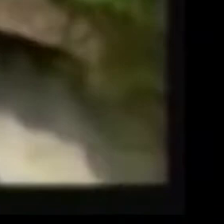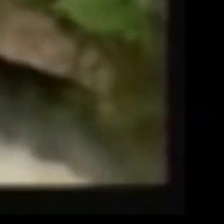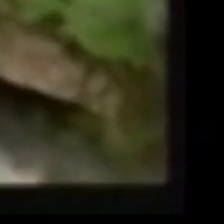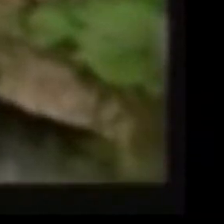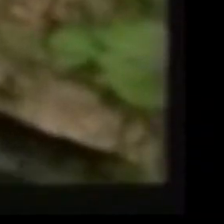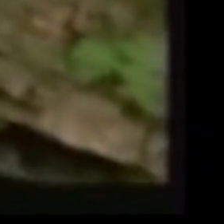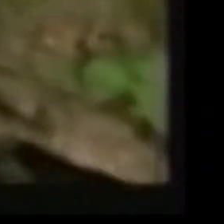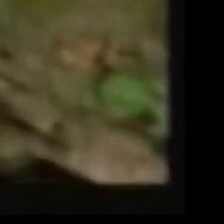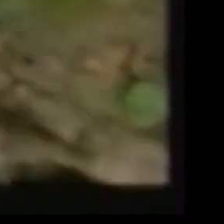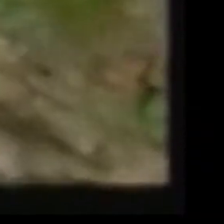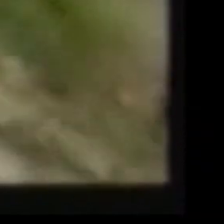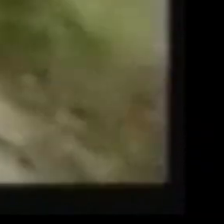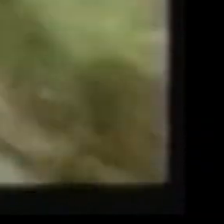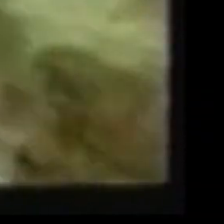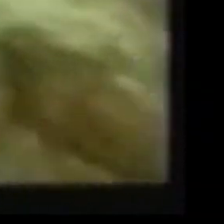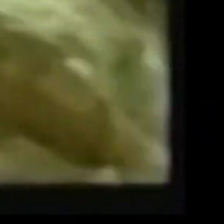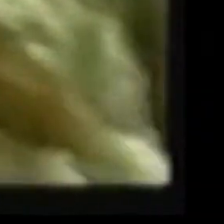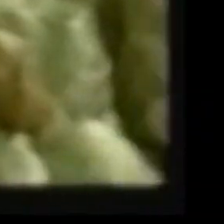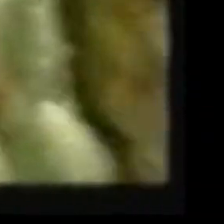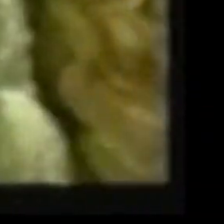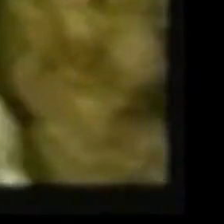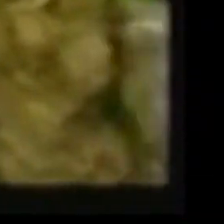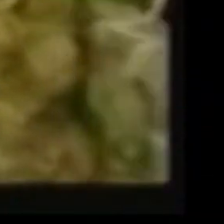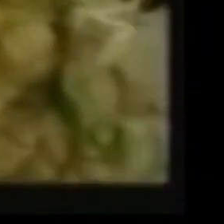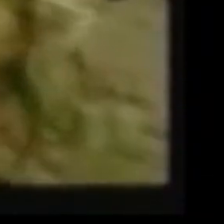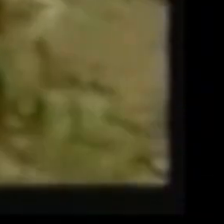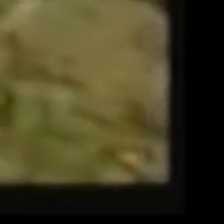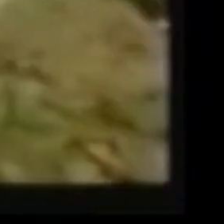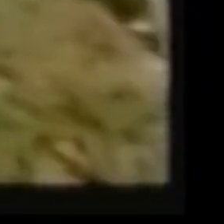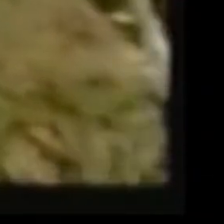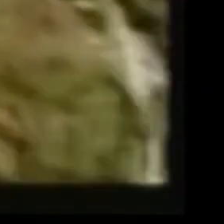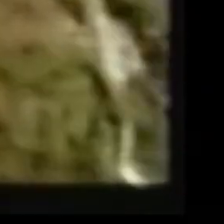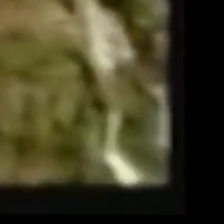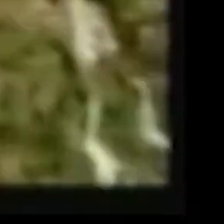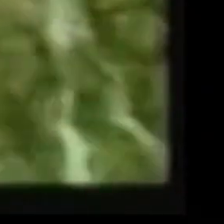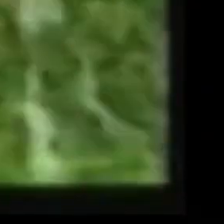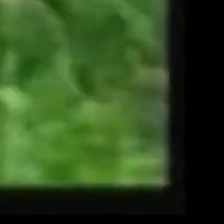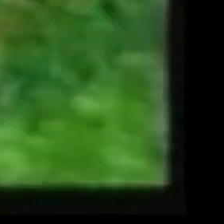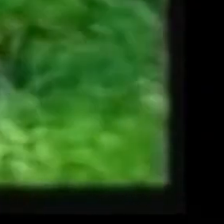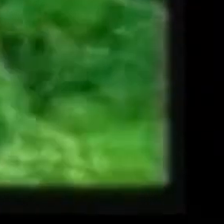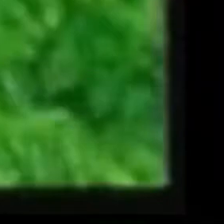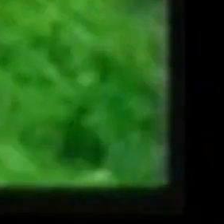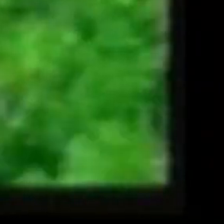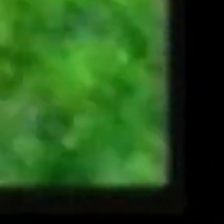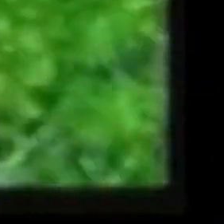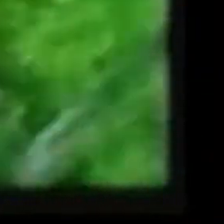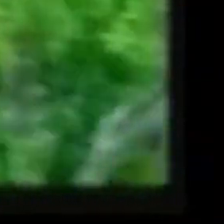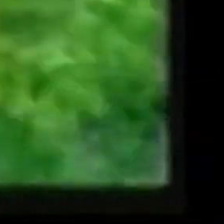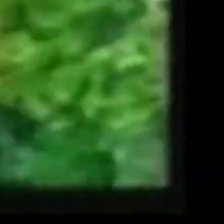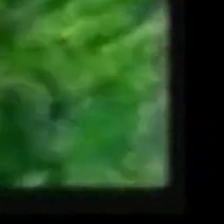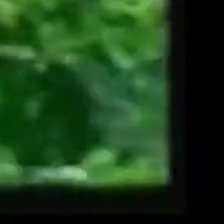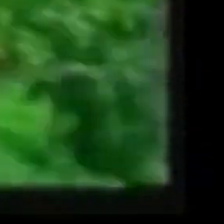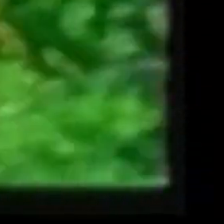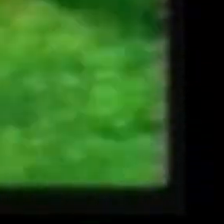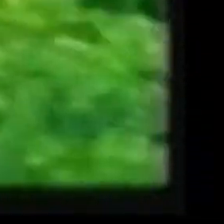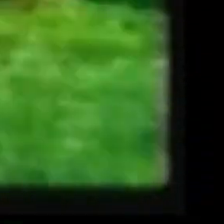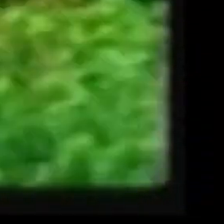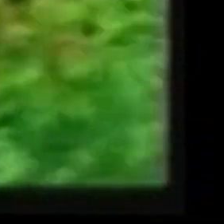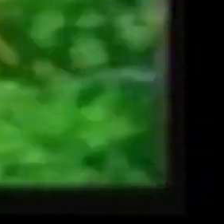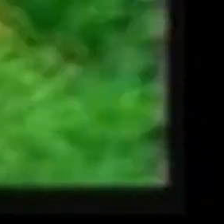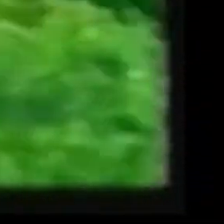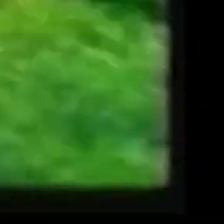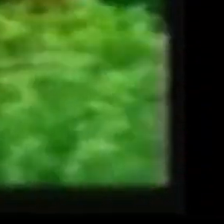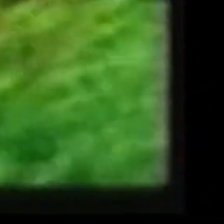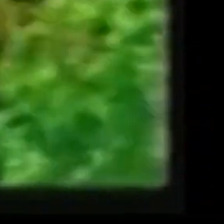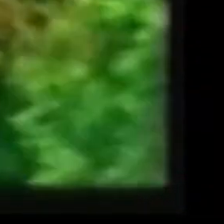flâmula, paz, novo futuro e glória no passado. Nas sienes da justiça clava